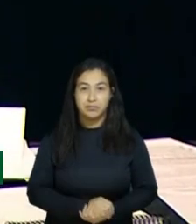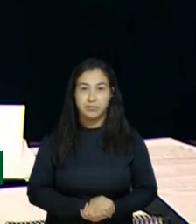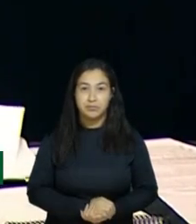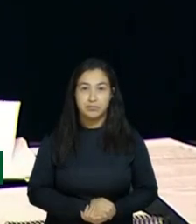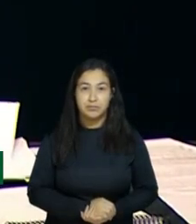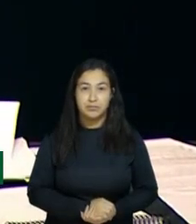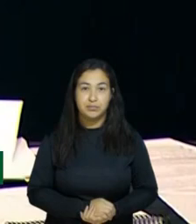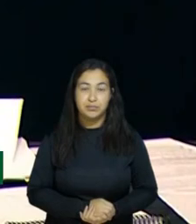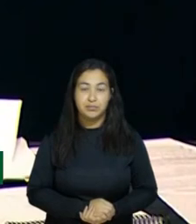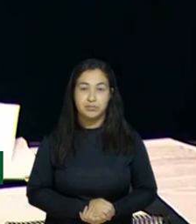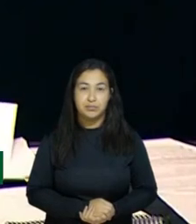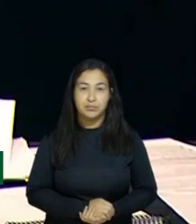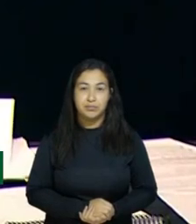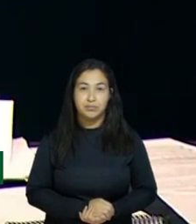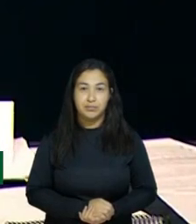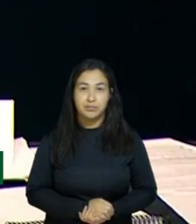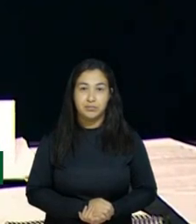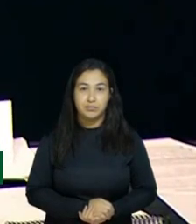unanimidade.